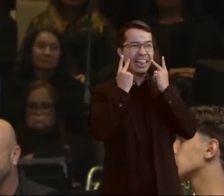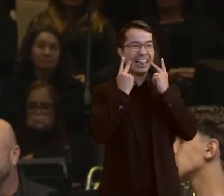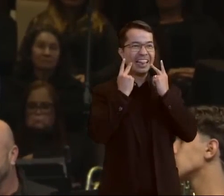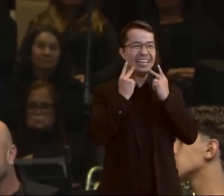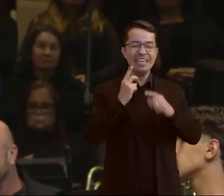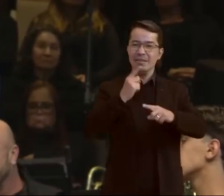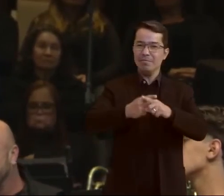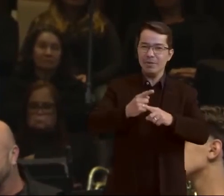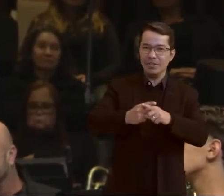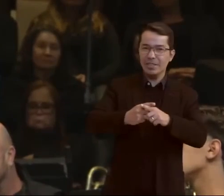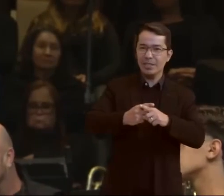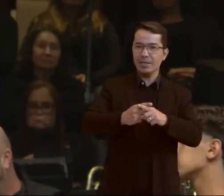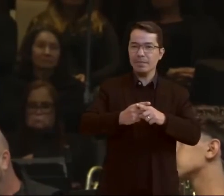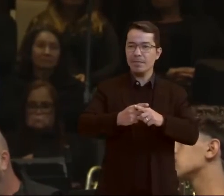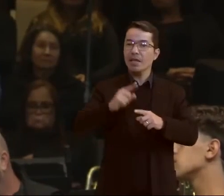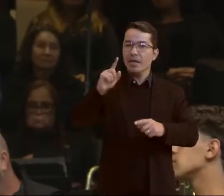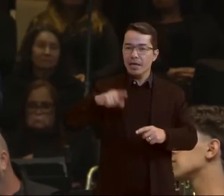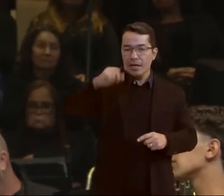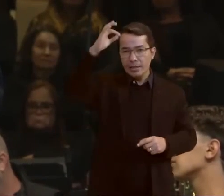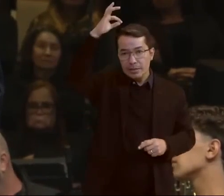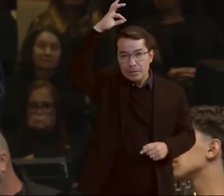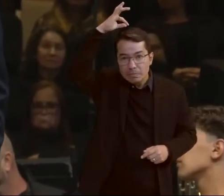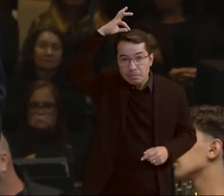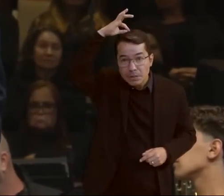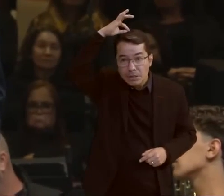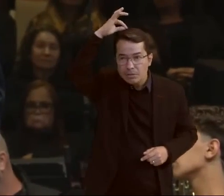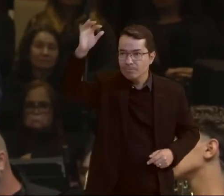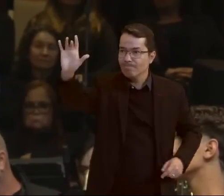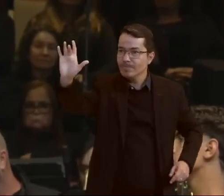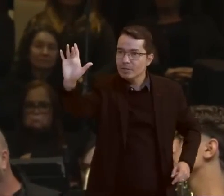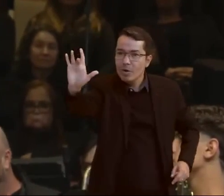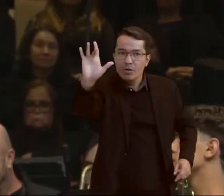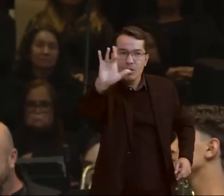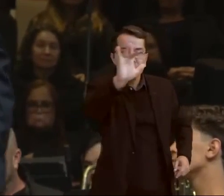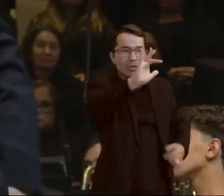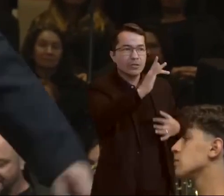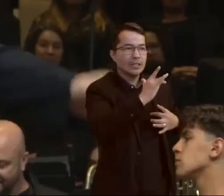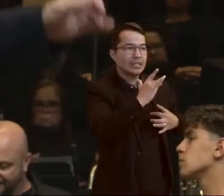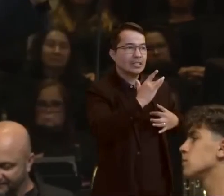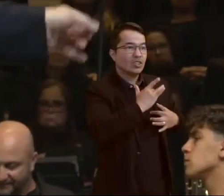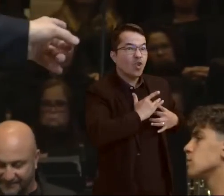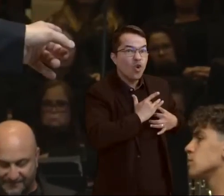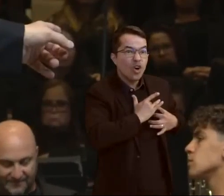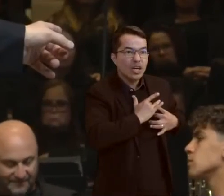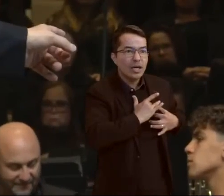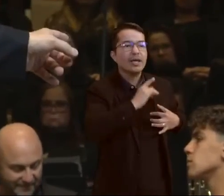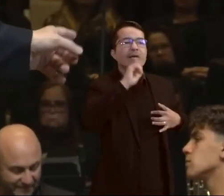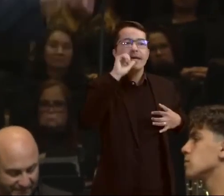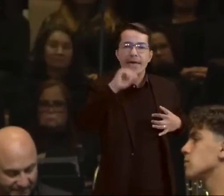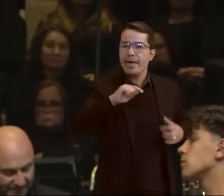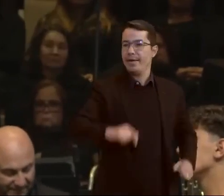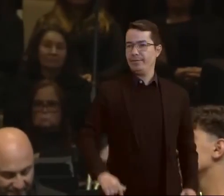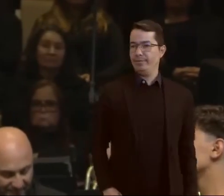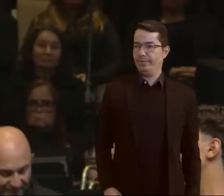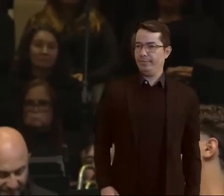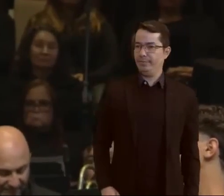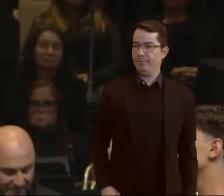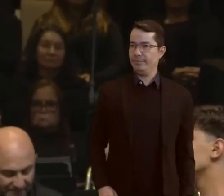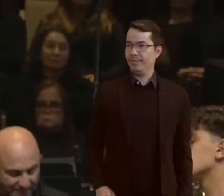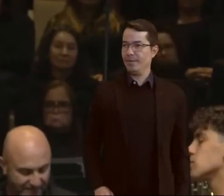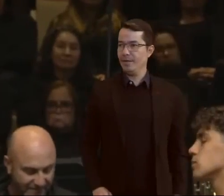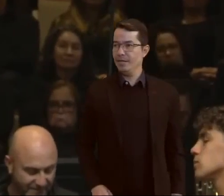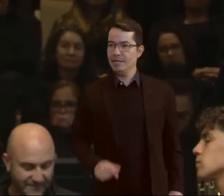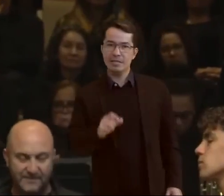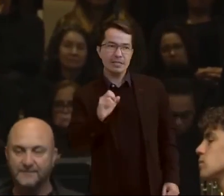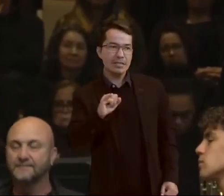ser. Se a senhora for uma mulher piedosa, cheia do Espírito Santo, seu marido vai ter tanto temor do Senhor, que quando ele for fazer um negócio,